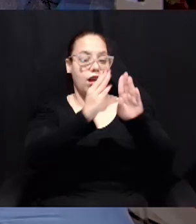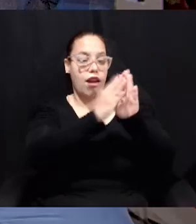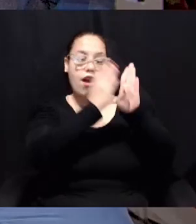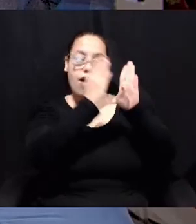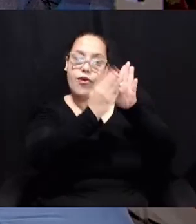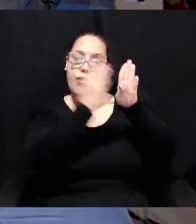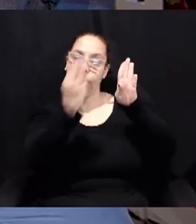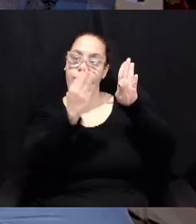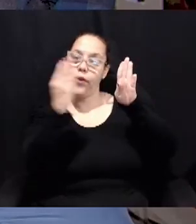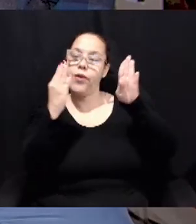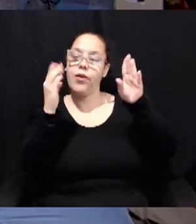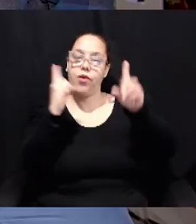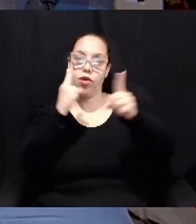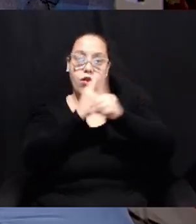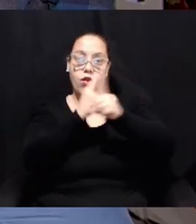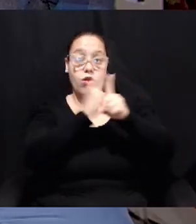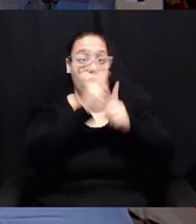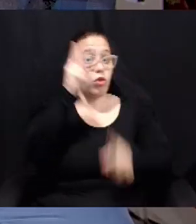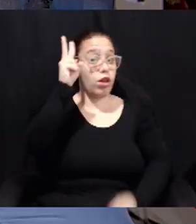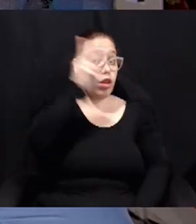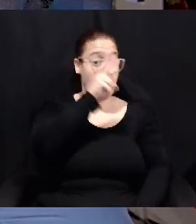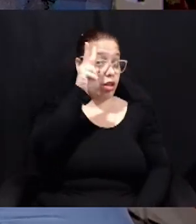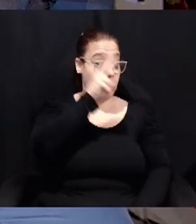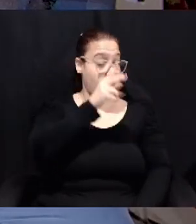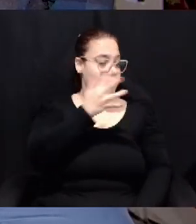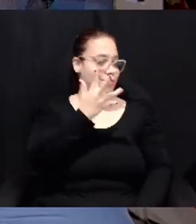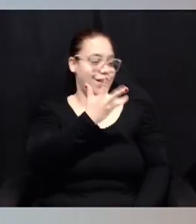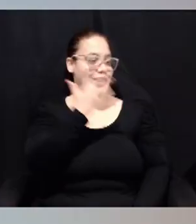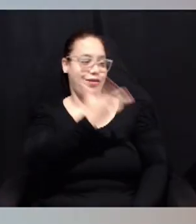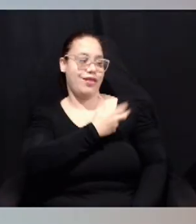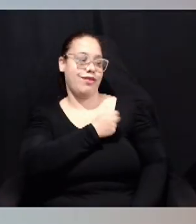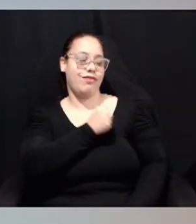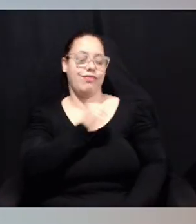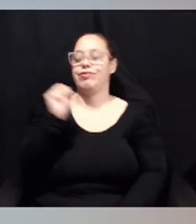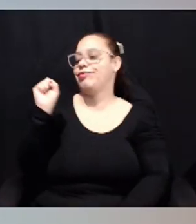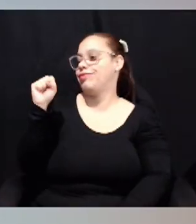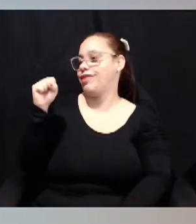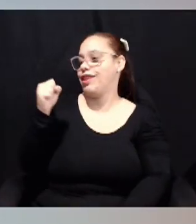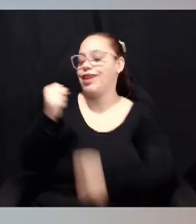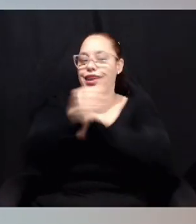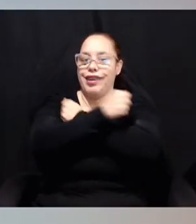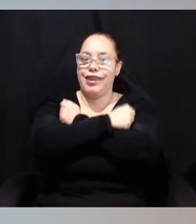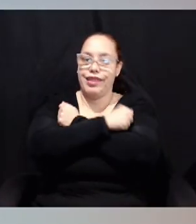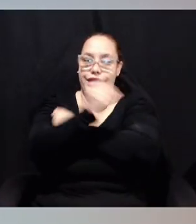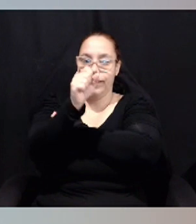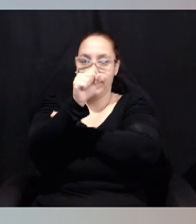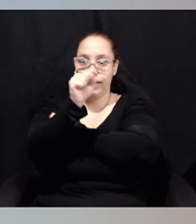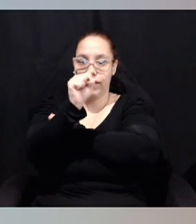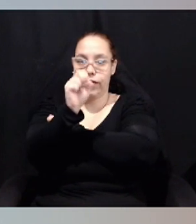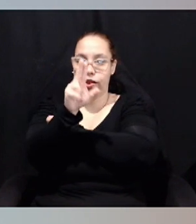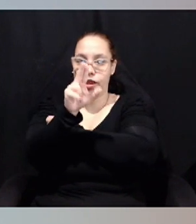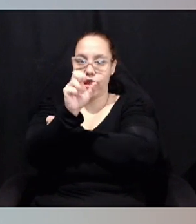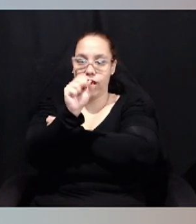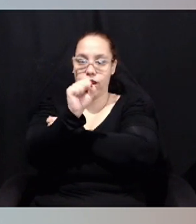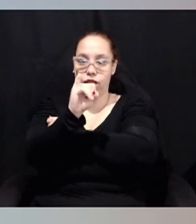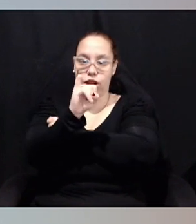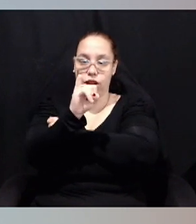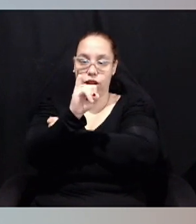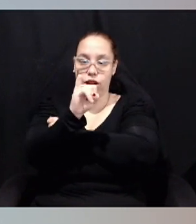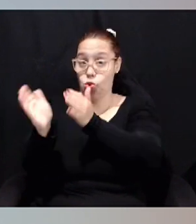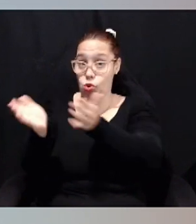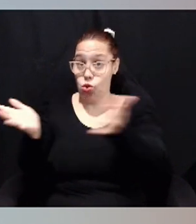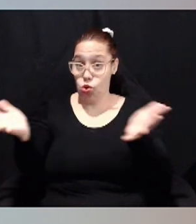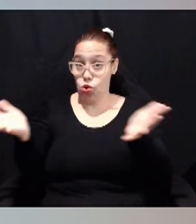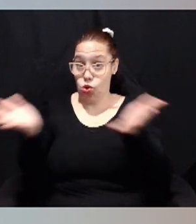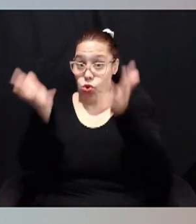tem que lembrar mesmo, porque é um lugar incrível, né? Inclusive um abraço para a Suzy, que está promovendo o evento de